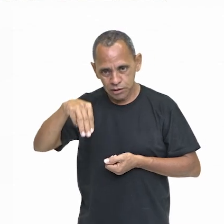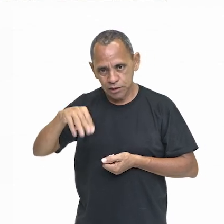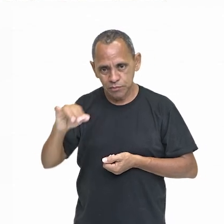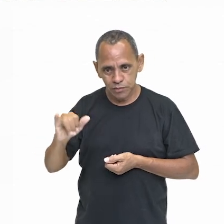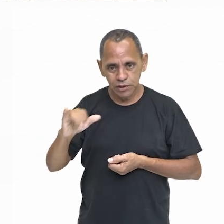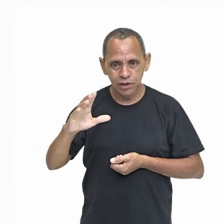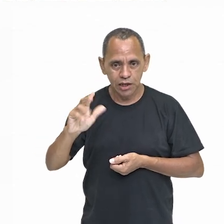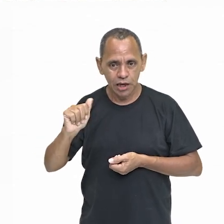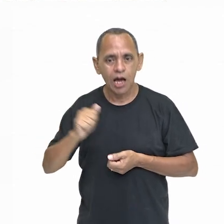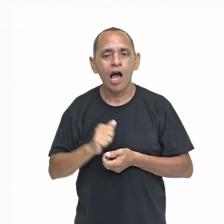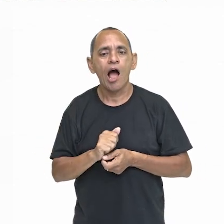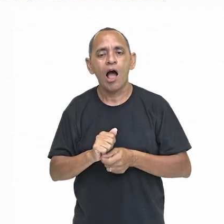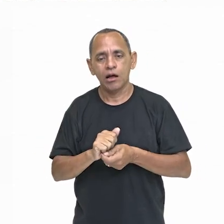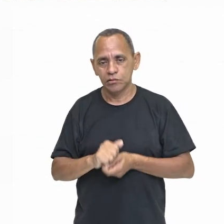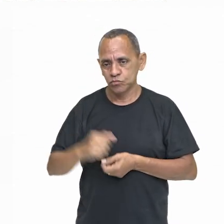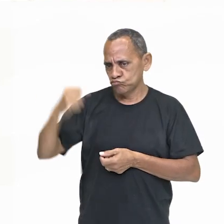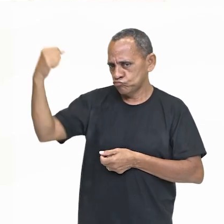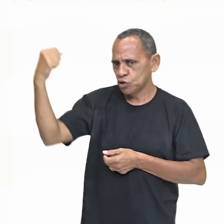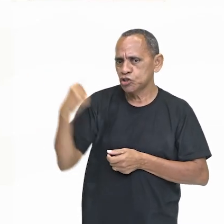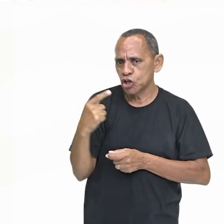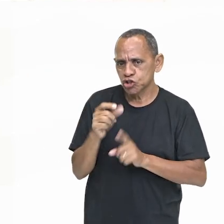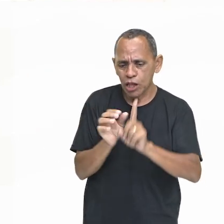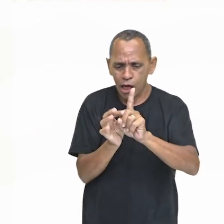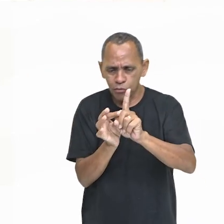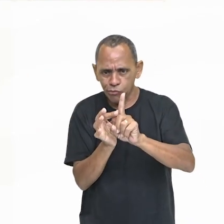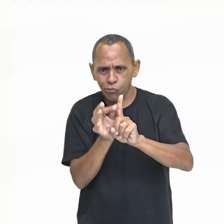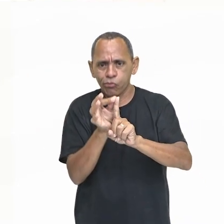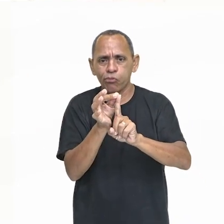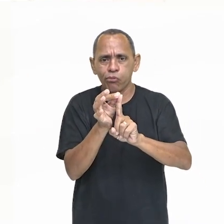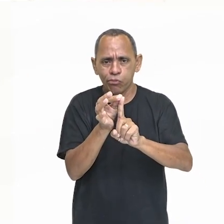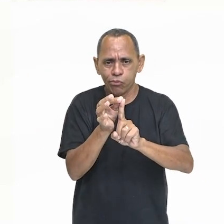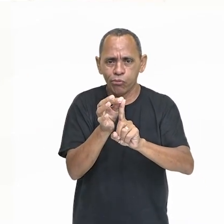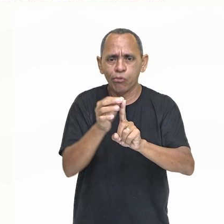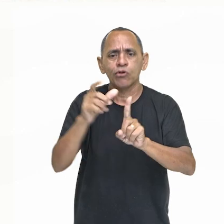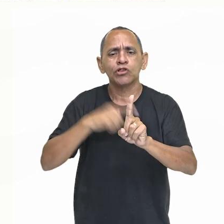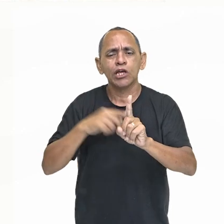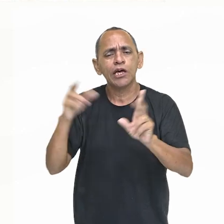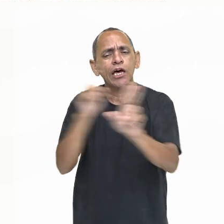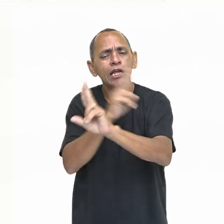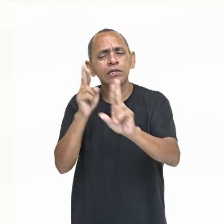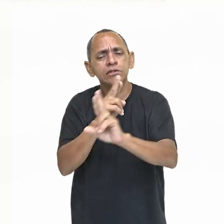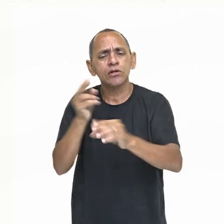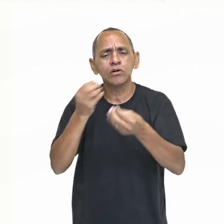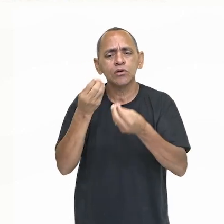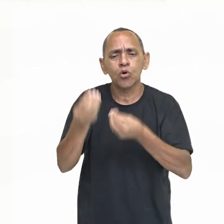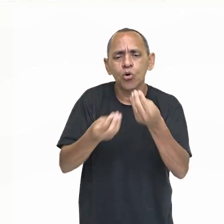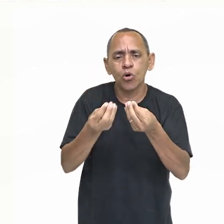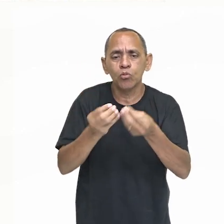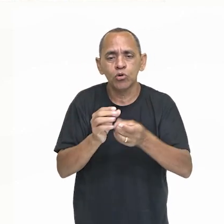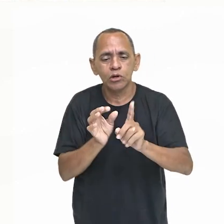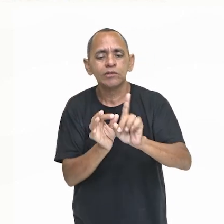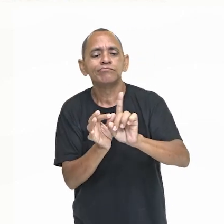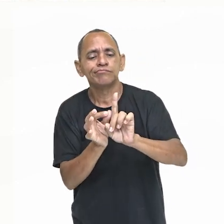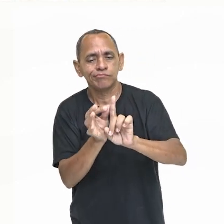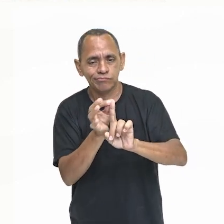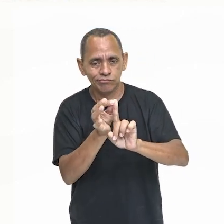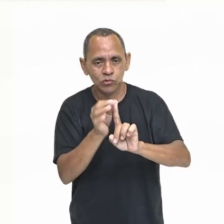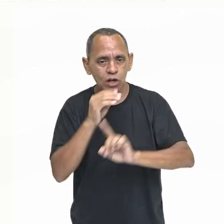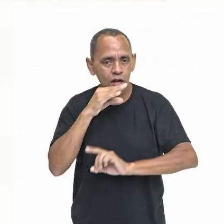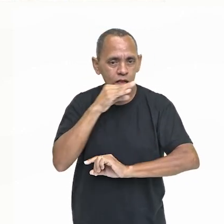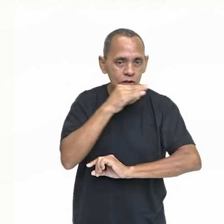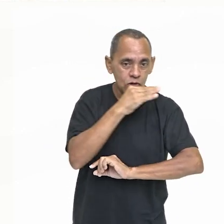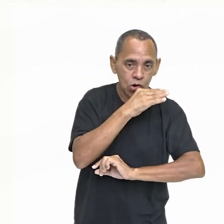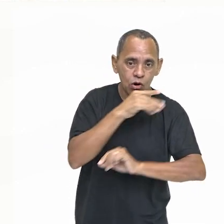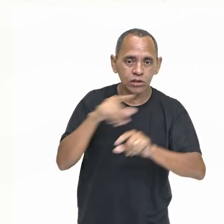solar térmica. Lembrem-se que térmica tem a ver com temperatura, né, com calor.